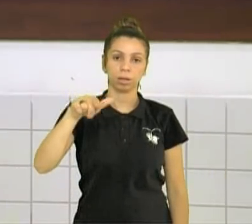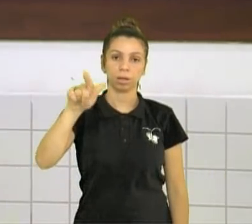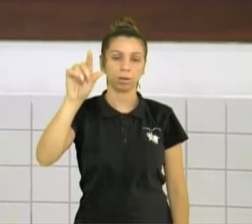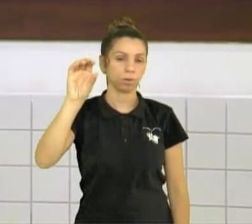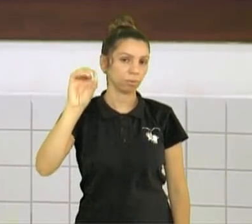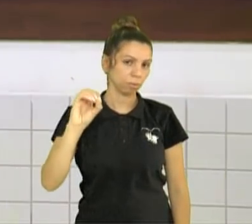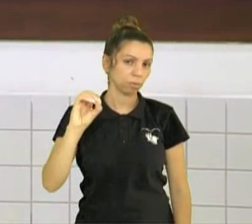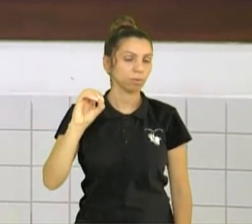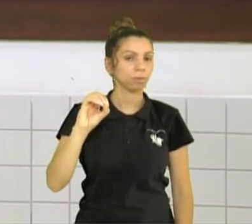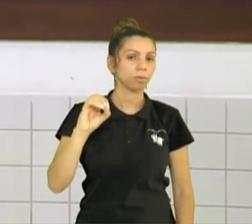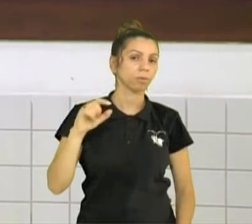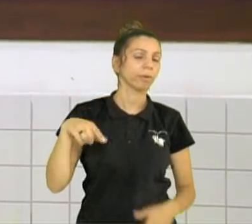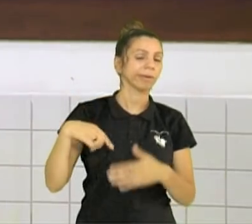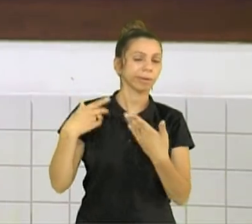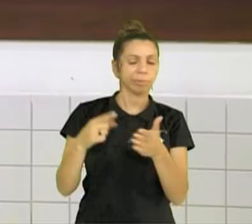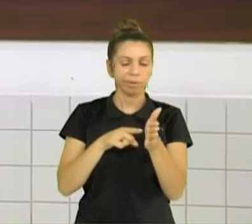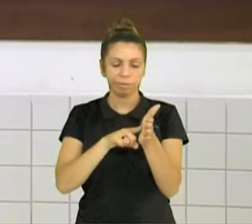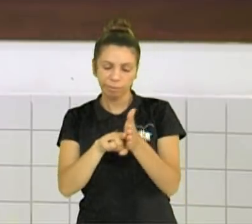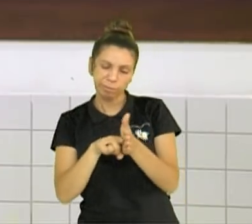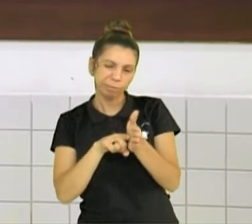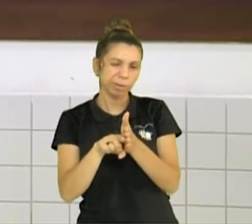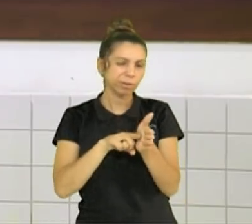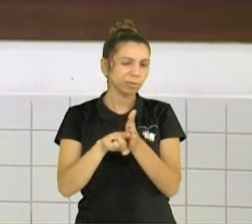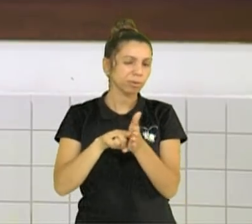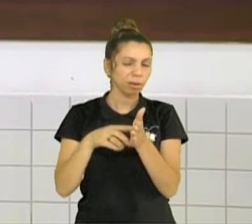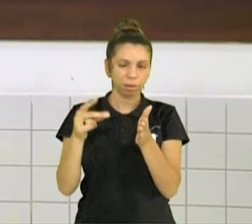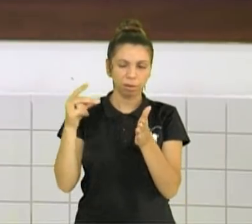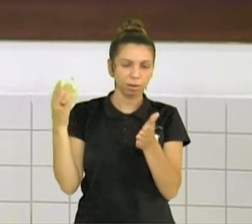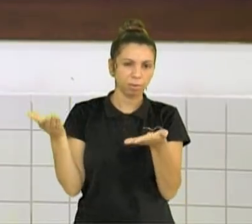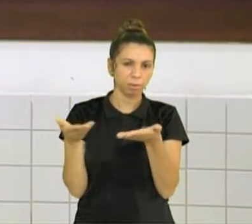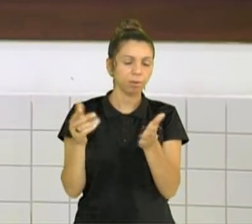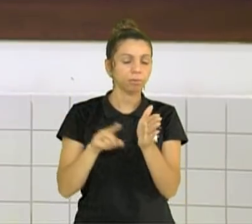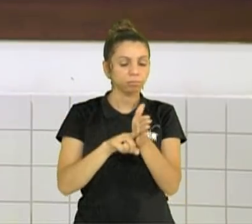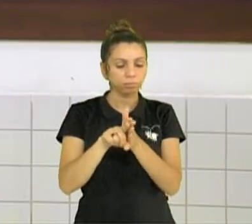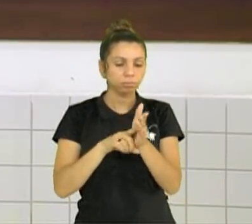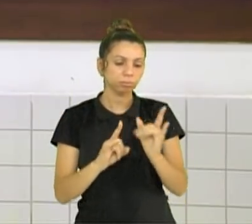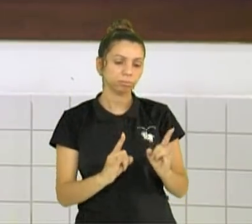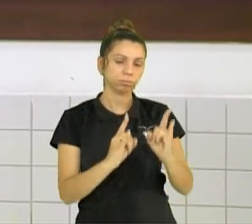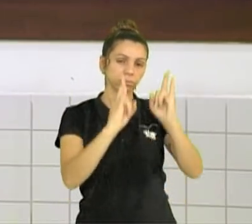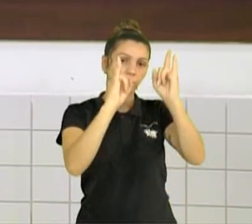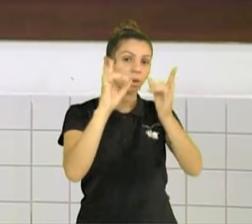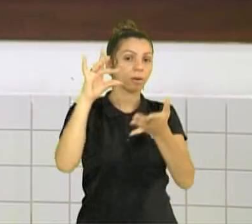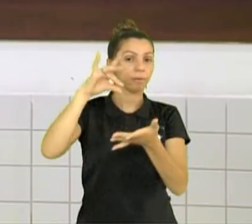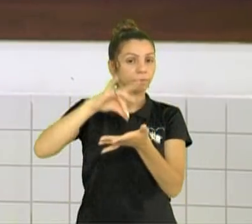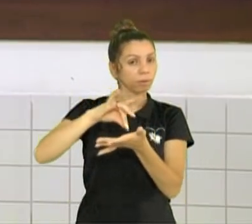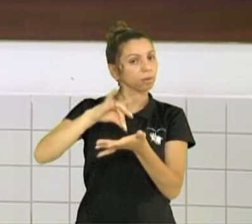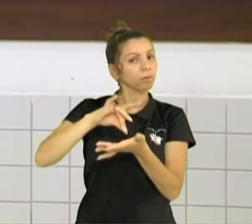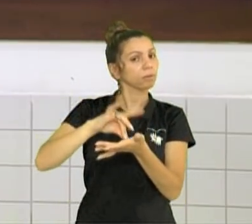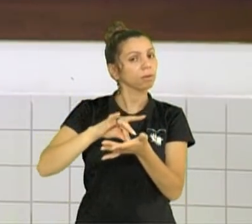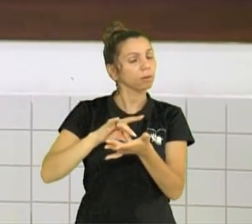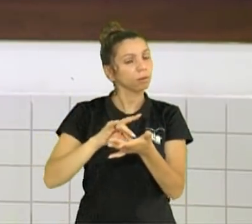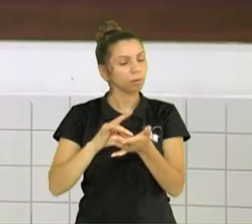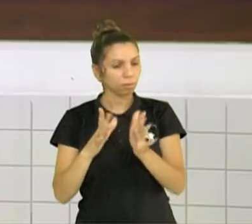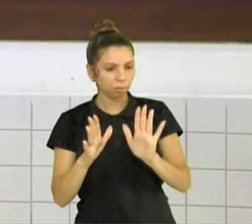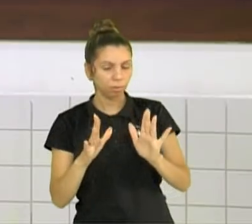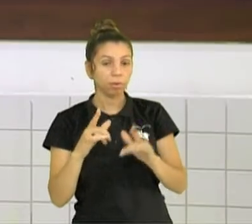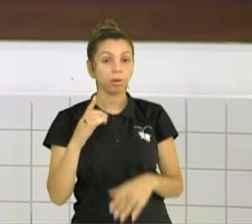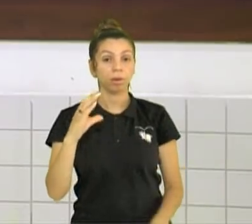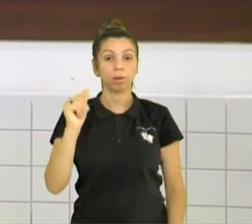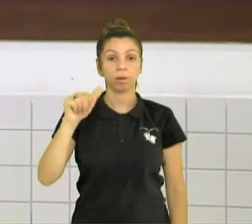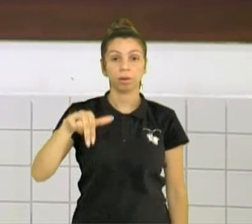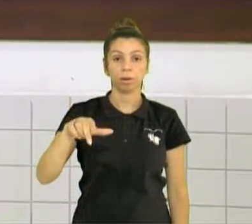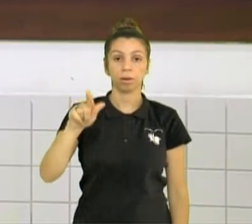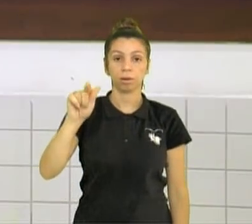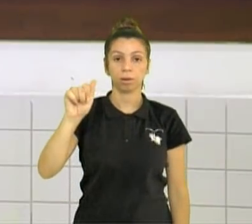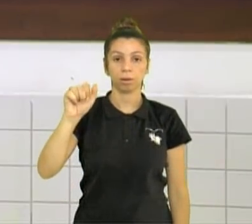pouco tempo atrás, foram fazer uns estudos lá nas estruturas dos prédios e encontraram um verdadeiro sítio arqueológico. Esses candangos,